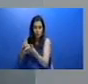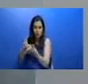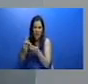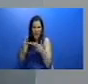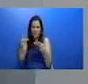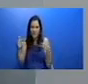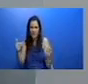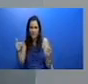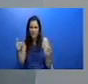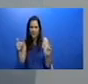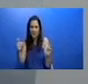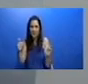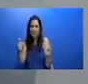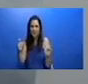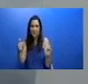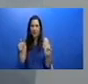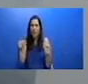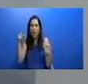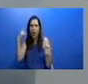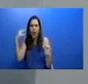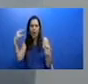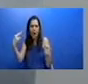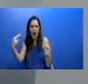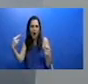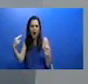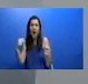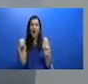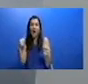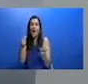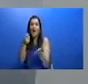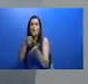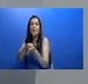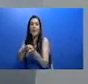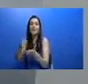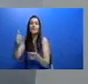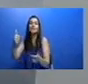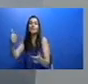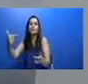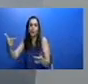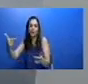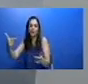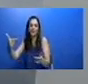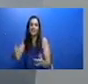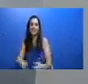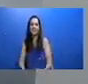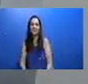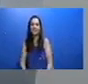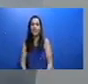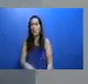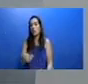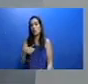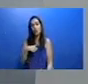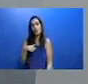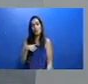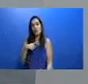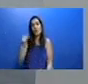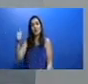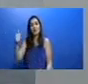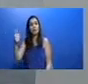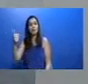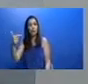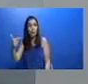geralmente compramos as dúzias, tá bom? Então, aqui não temos 12, né? Mas nós